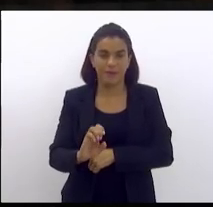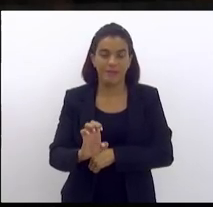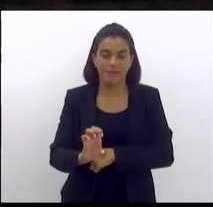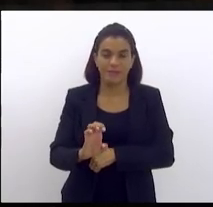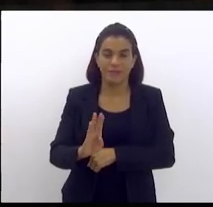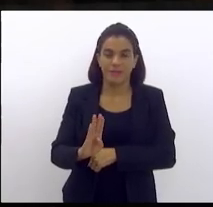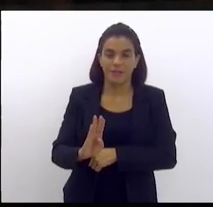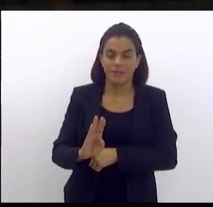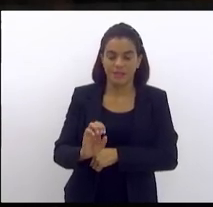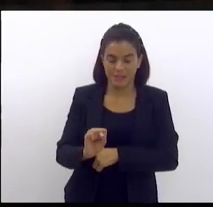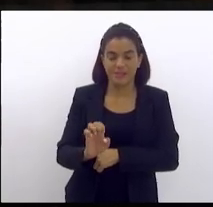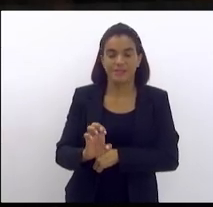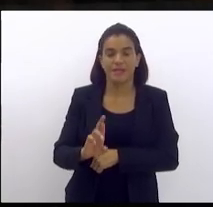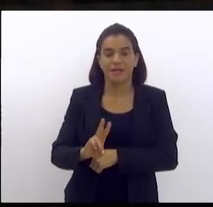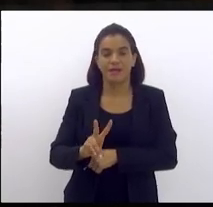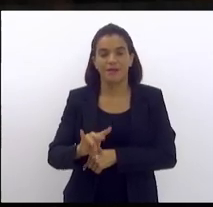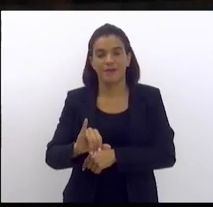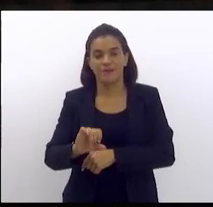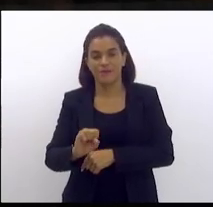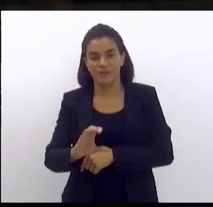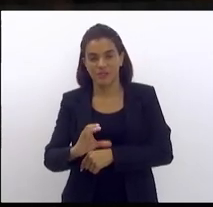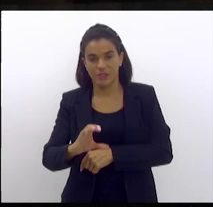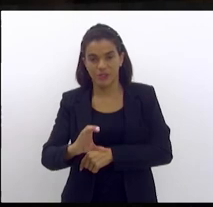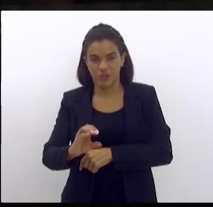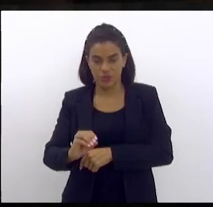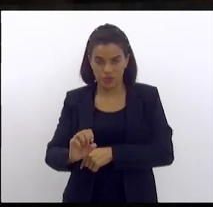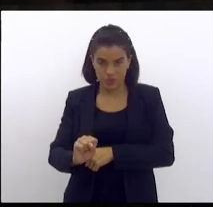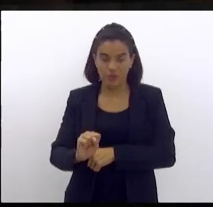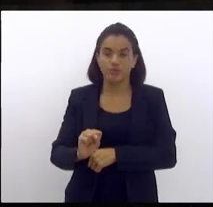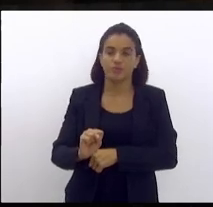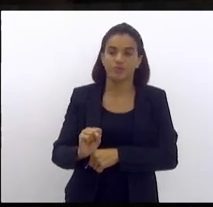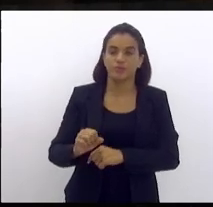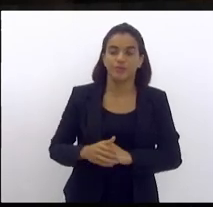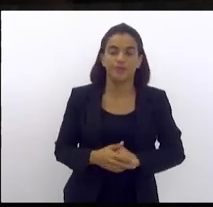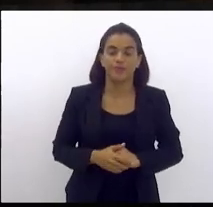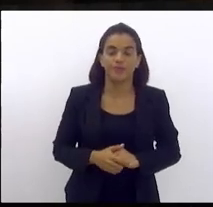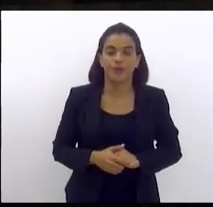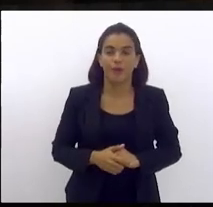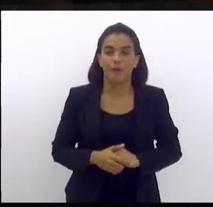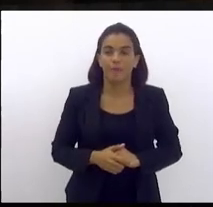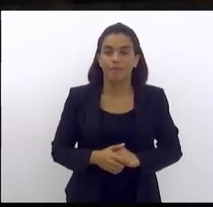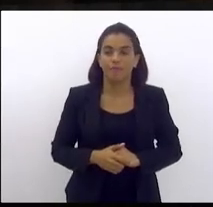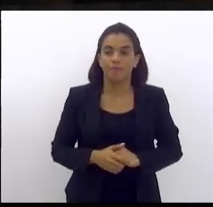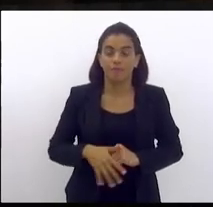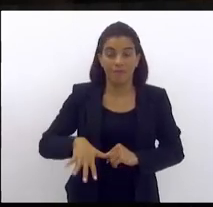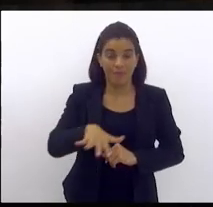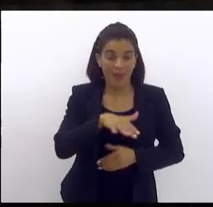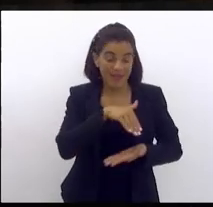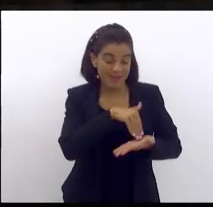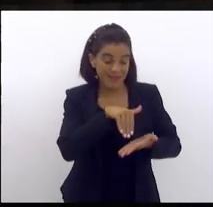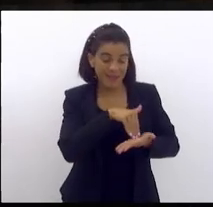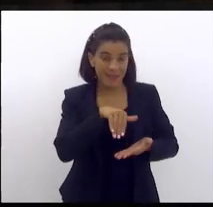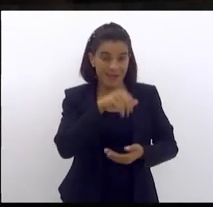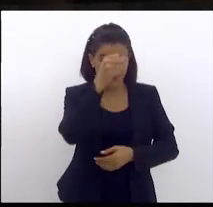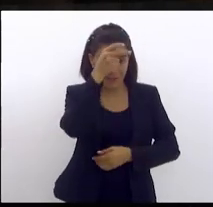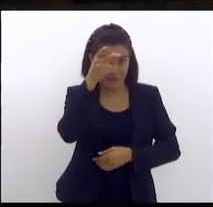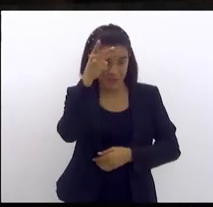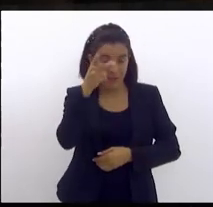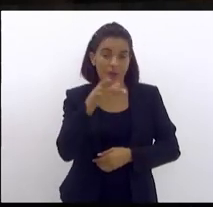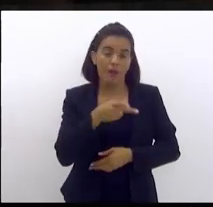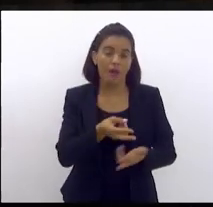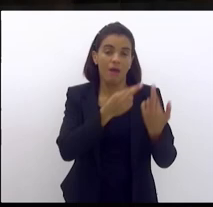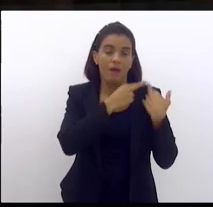toir as secretarias de fazenda estadual e municipal né de fiscalizar a